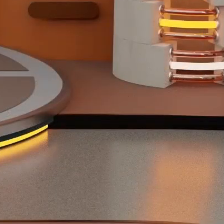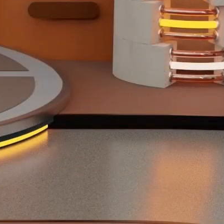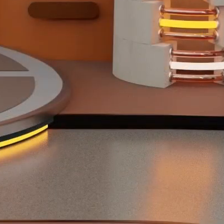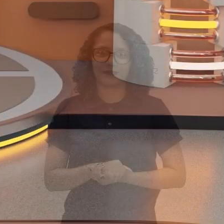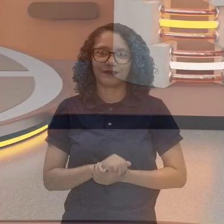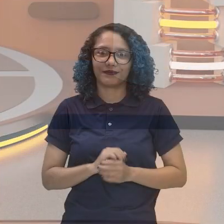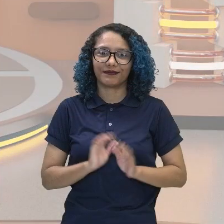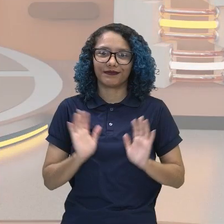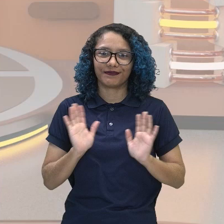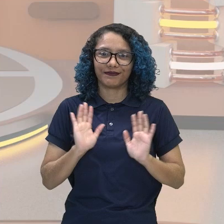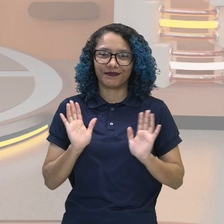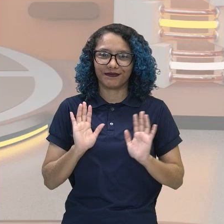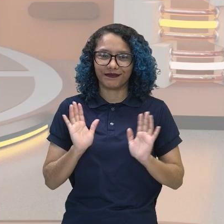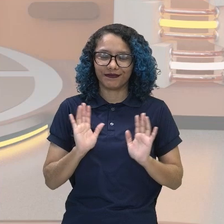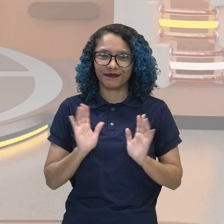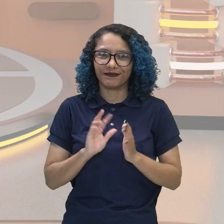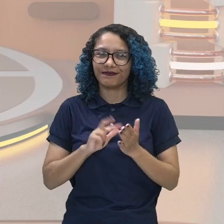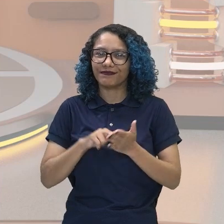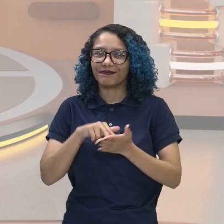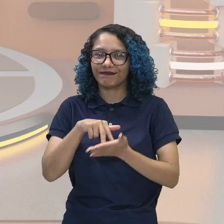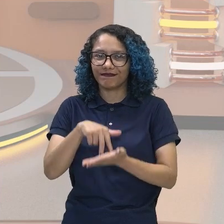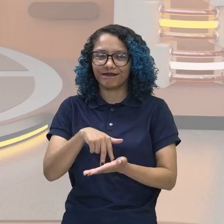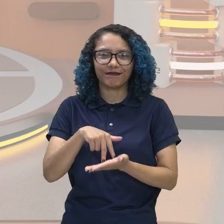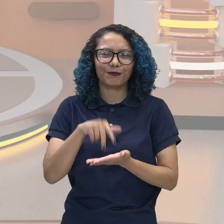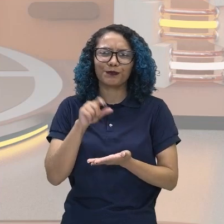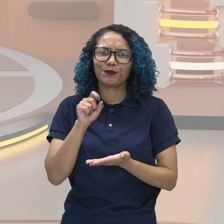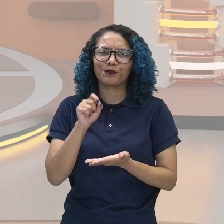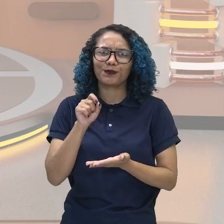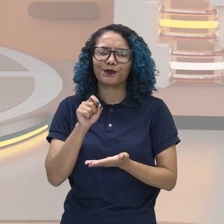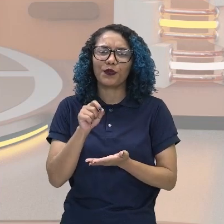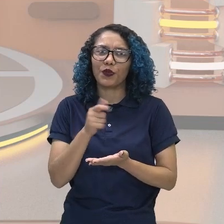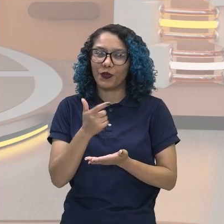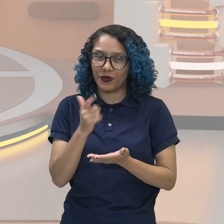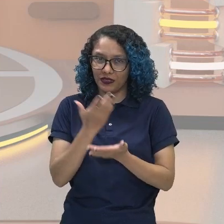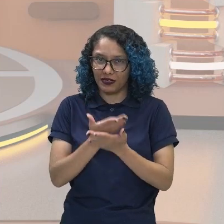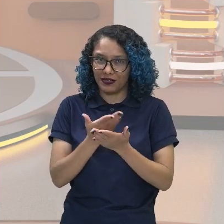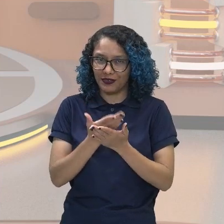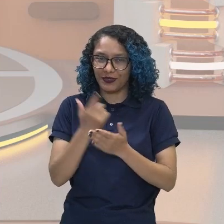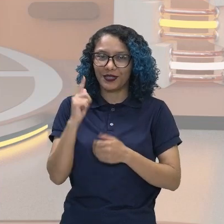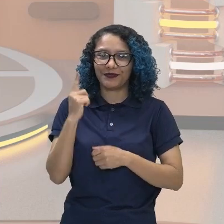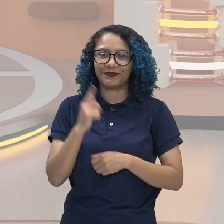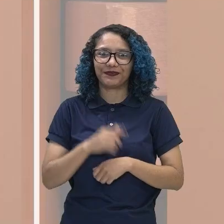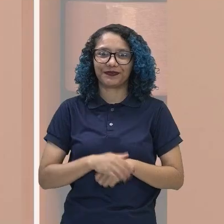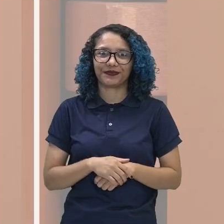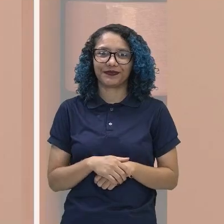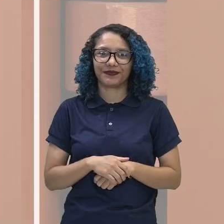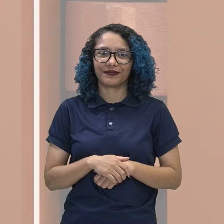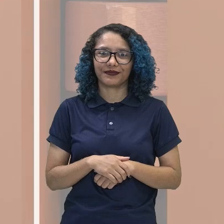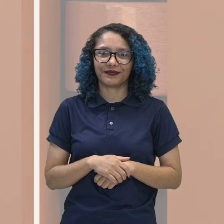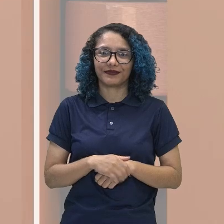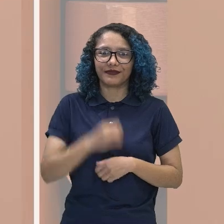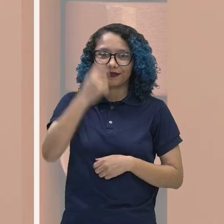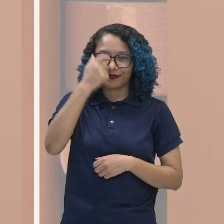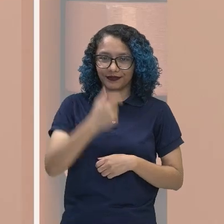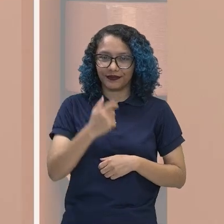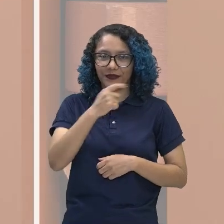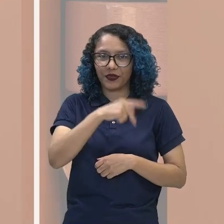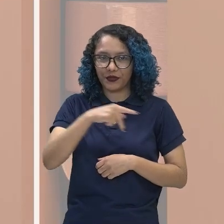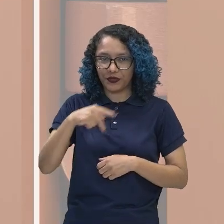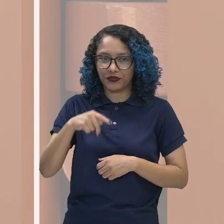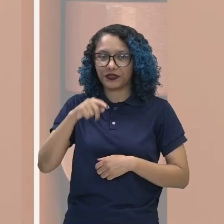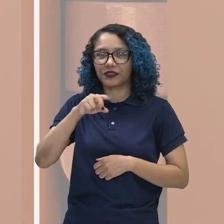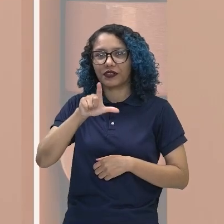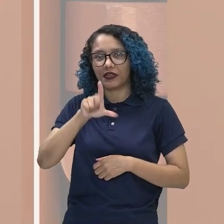Olá a todos vocês, estamos aqui reunidos para mais uma aula de Geografia. Eu sou a